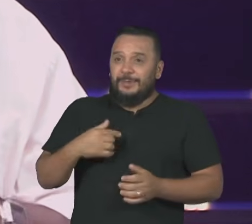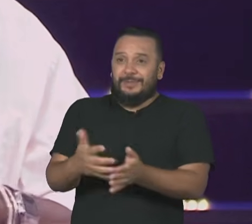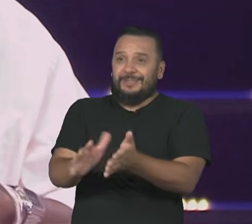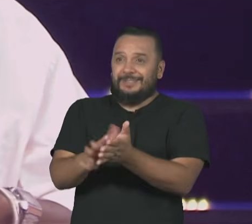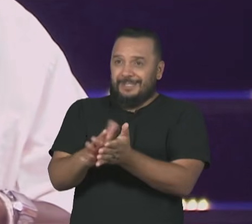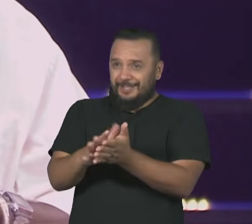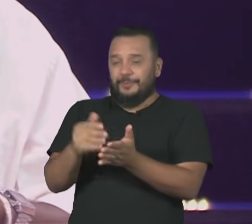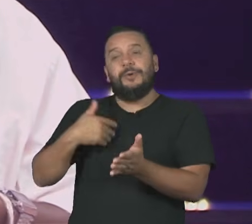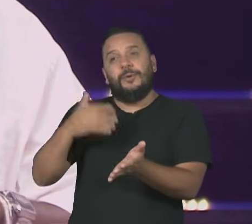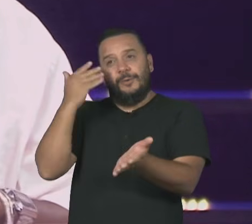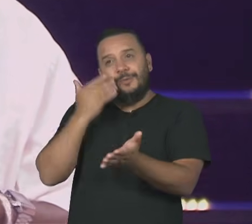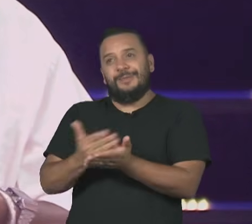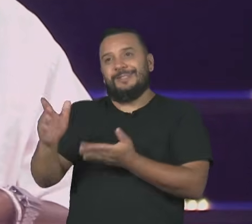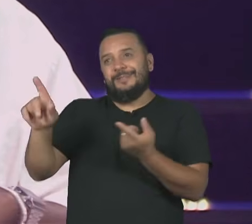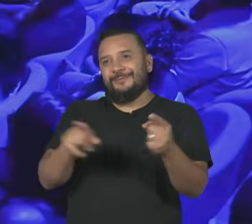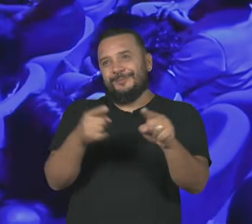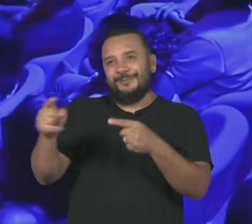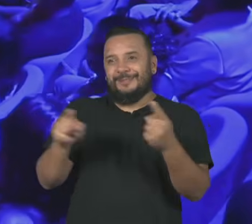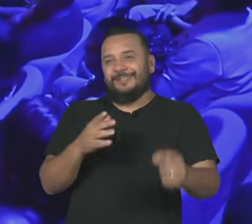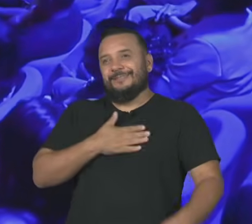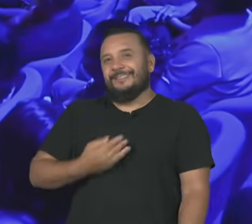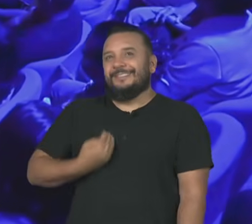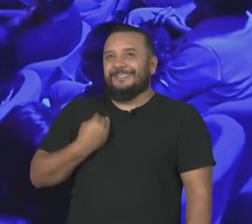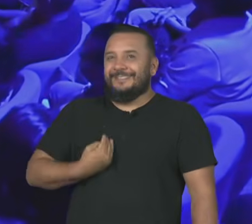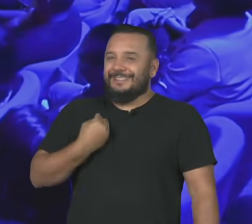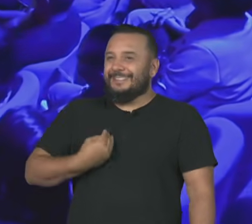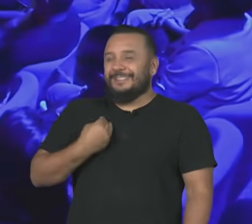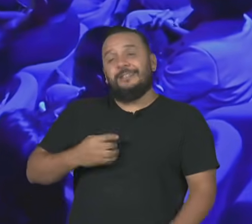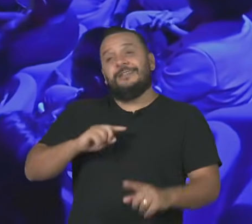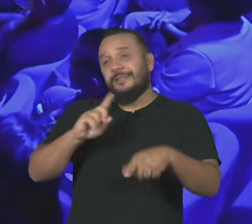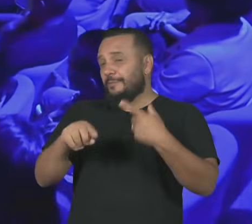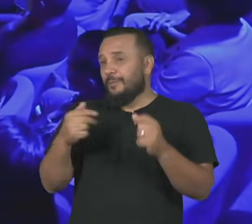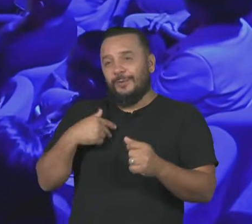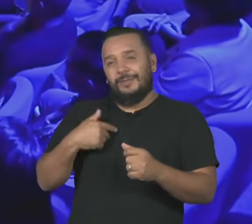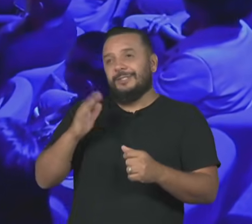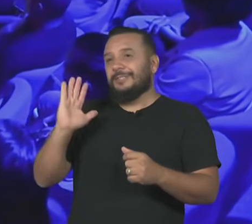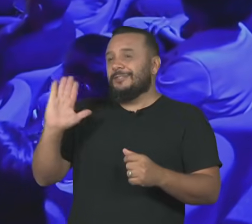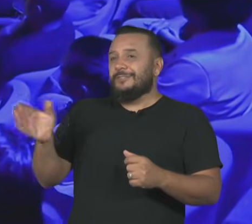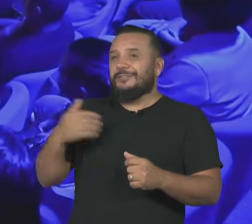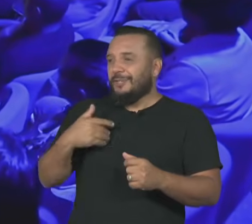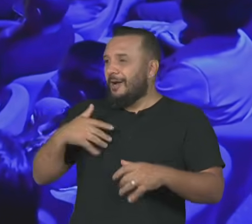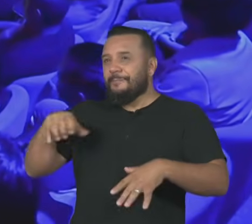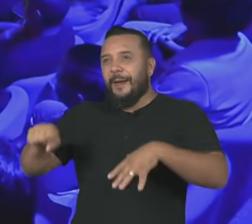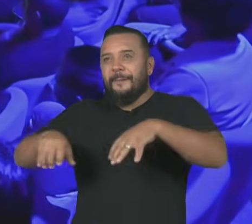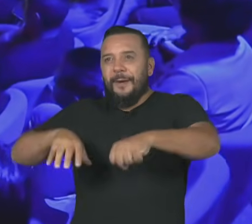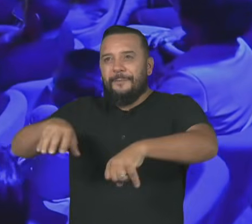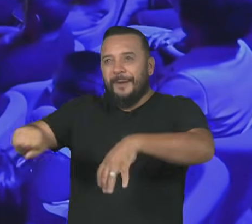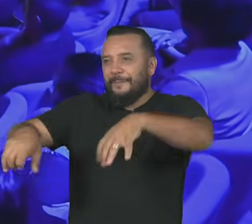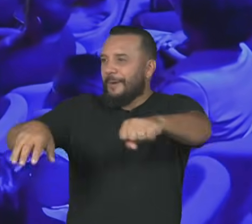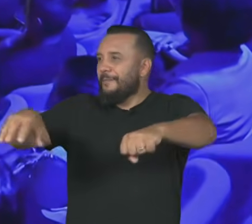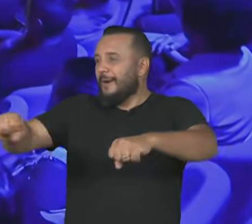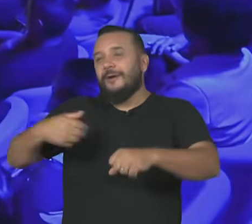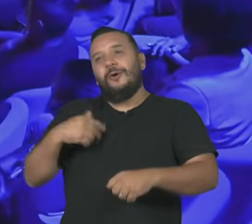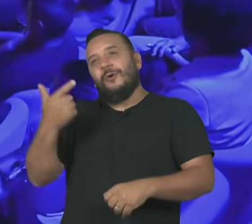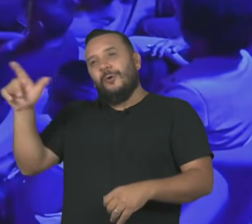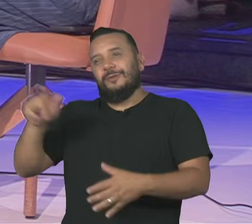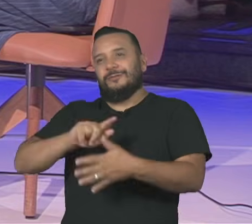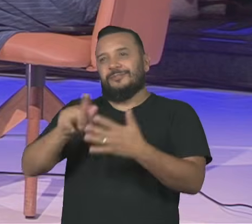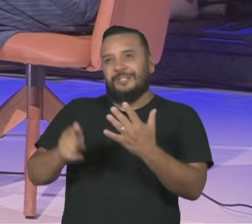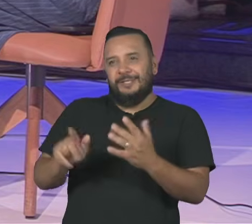entrada da música na minha vida. E todo o resto veio depois, assim, todas as outras conexões e os outros gêneros,